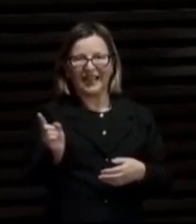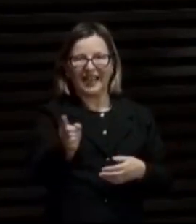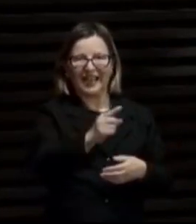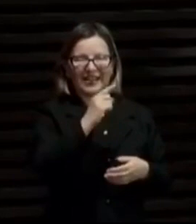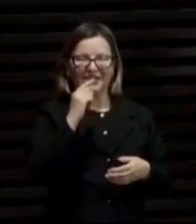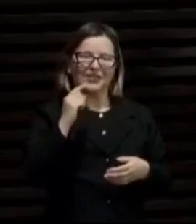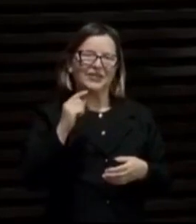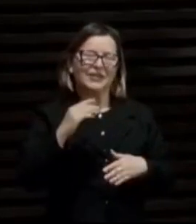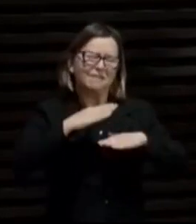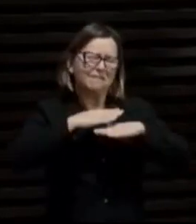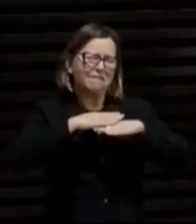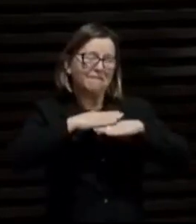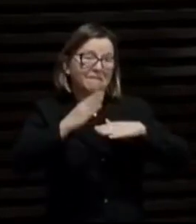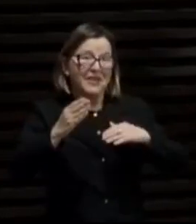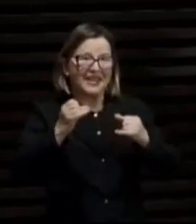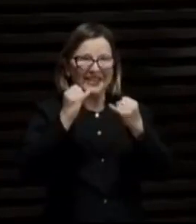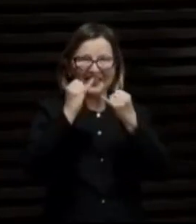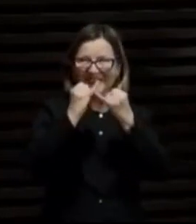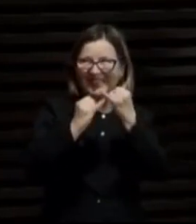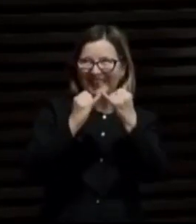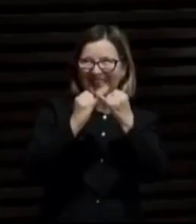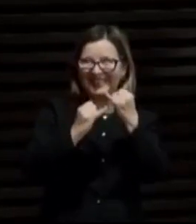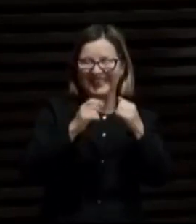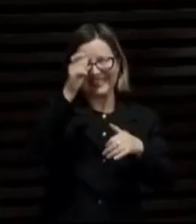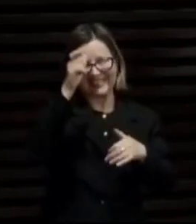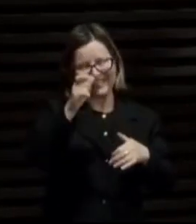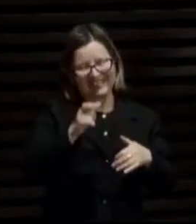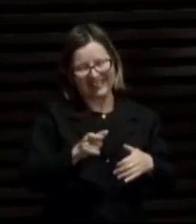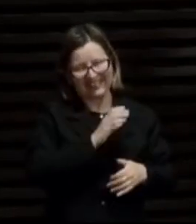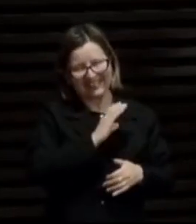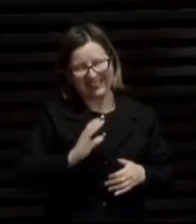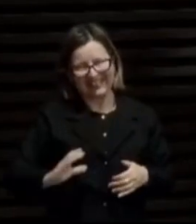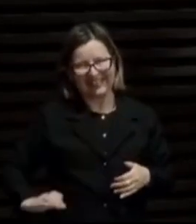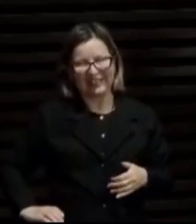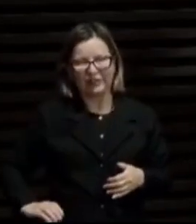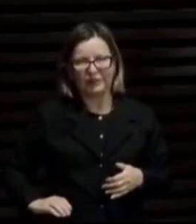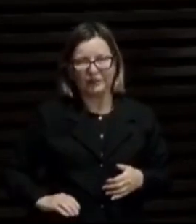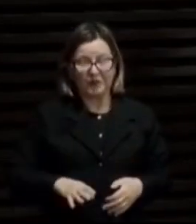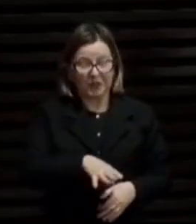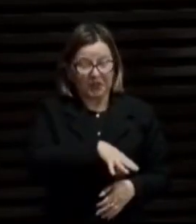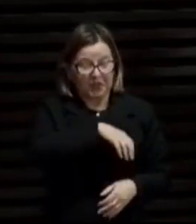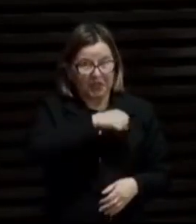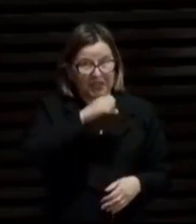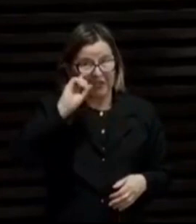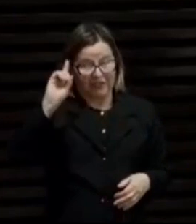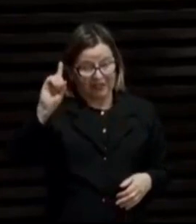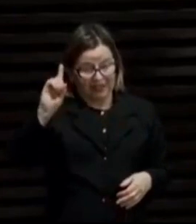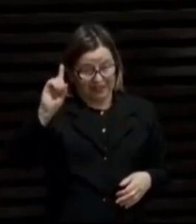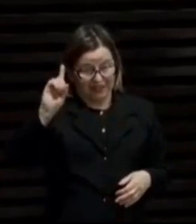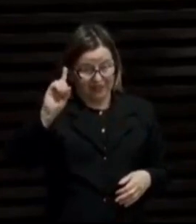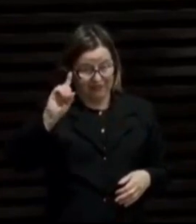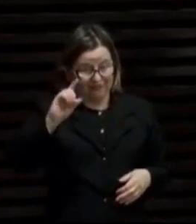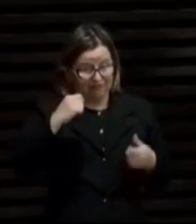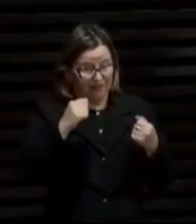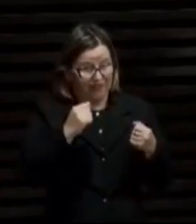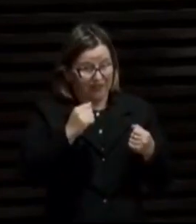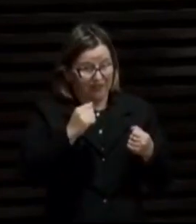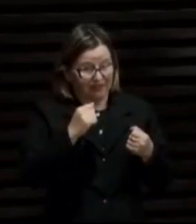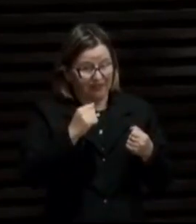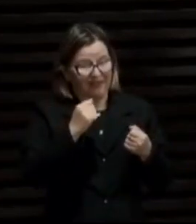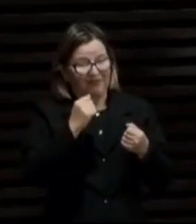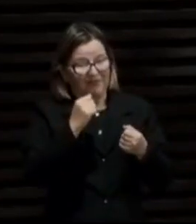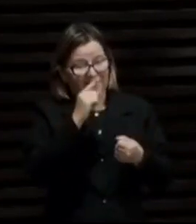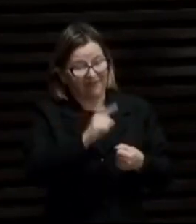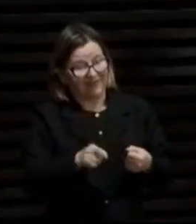Cristo. A ira de Deus deveria ser apaziguada, mas o transgressor não possuía